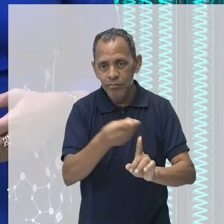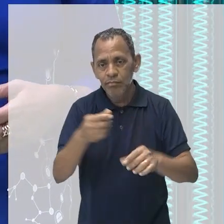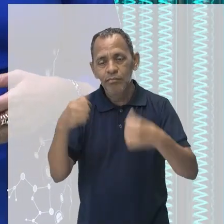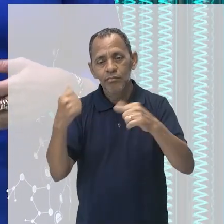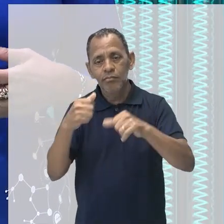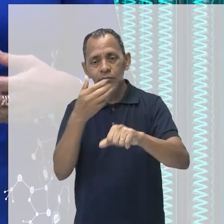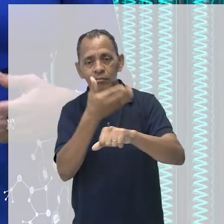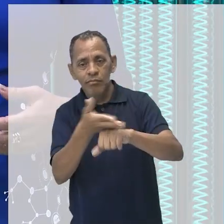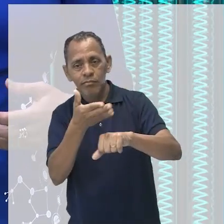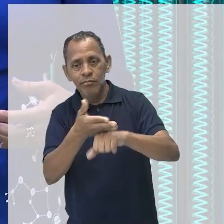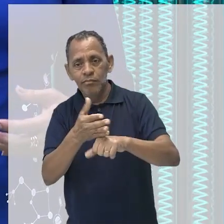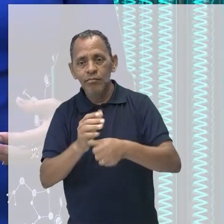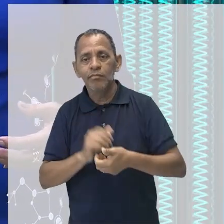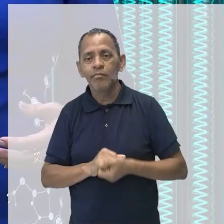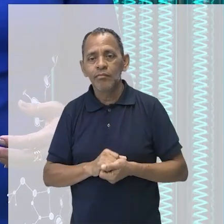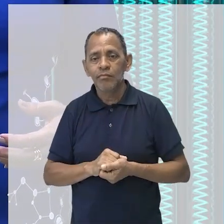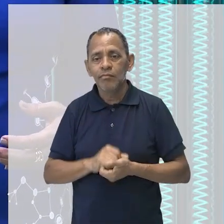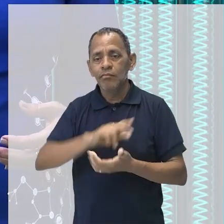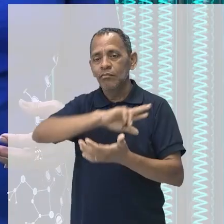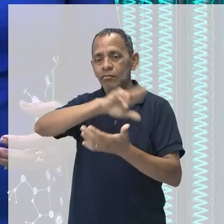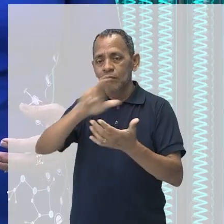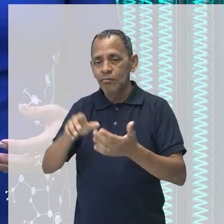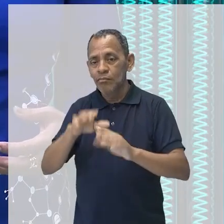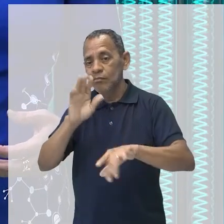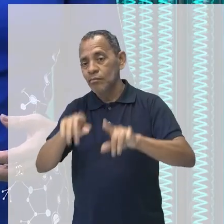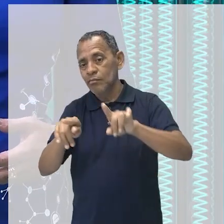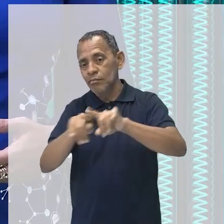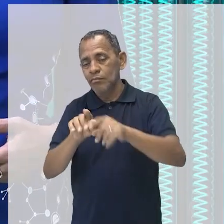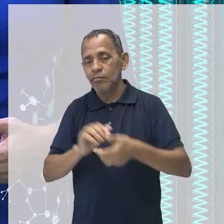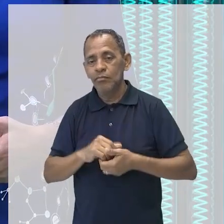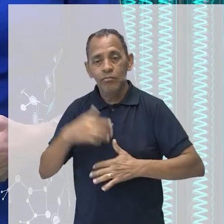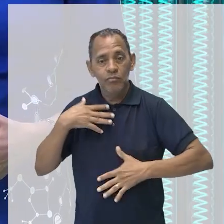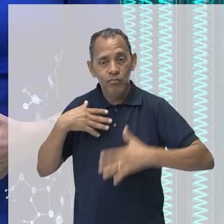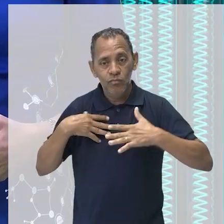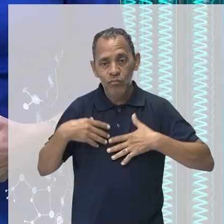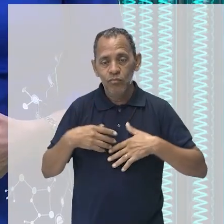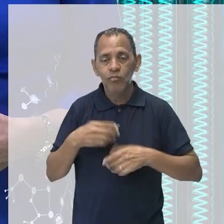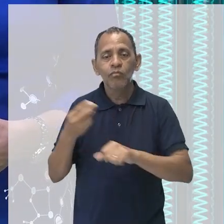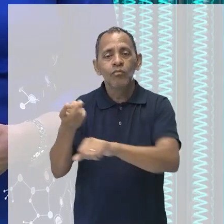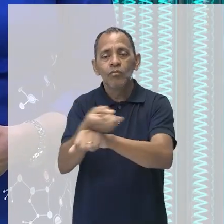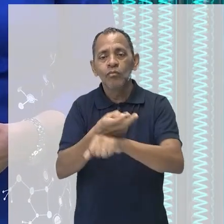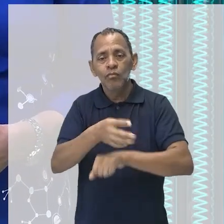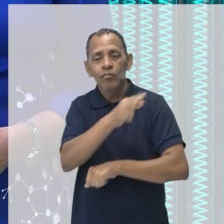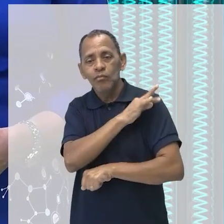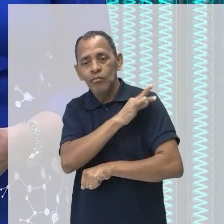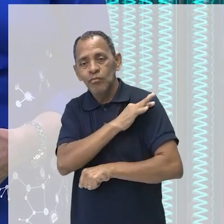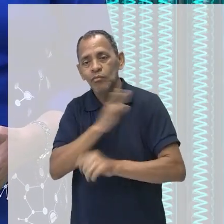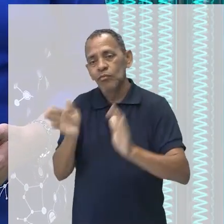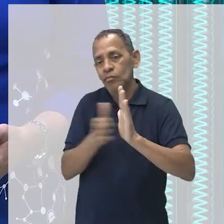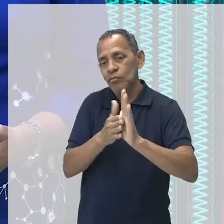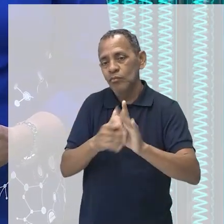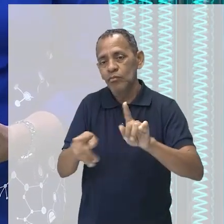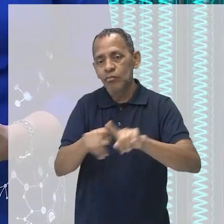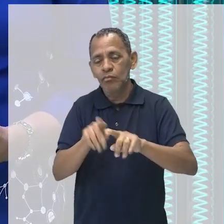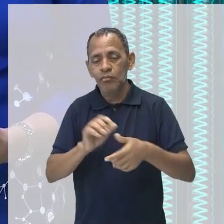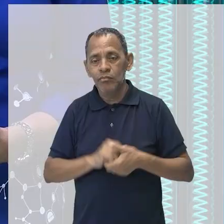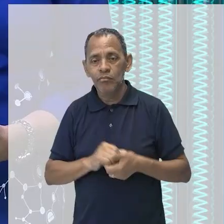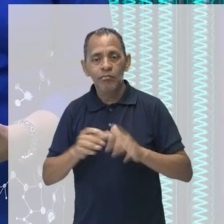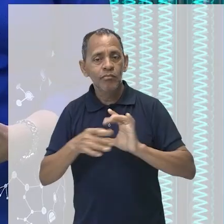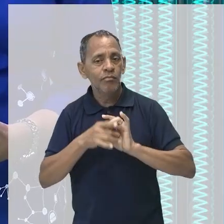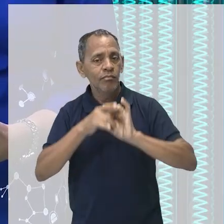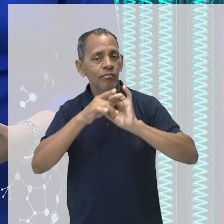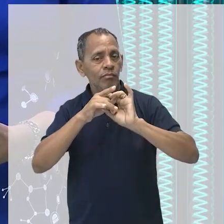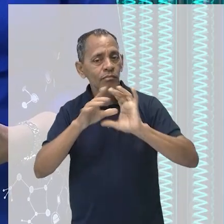treinar exaustivamente seu corpo em busca de uma técnica com o propósito de deixá-lo à